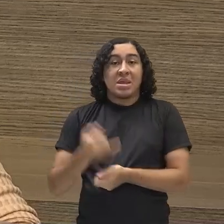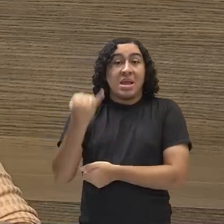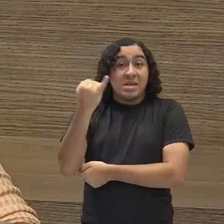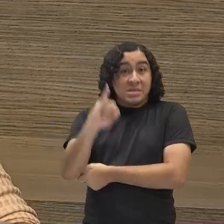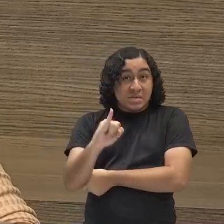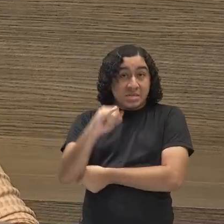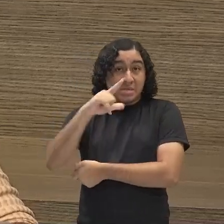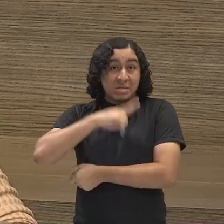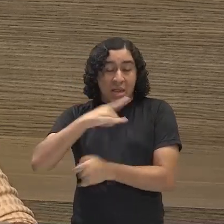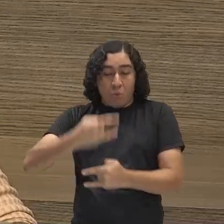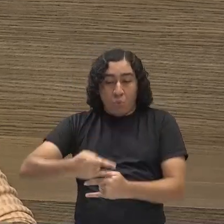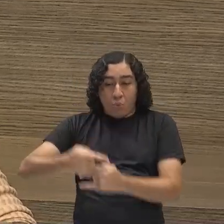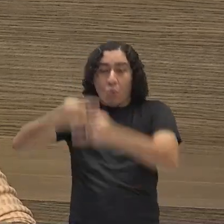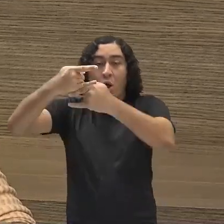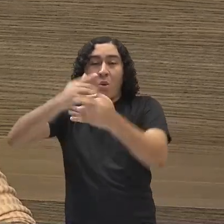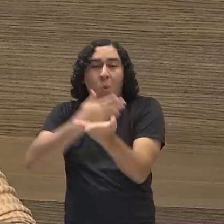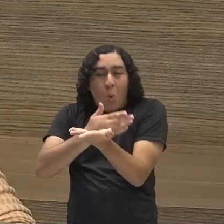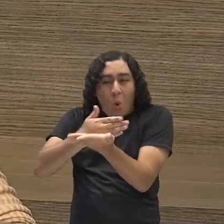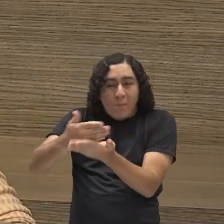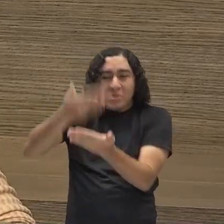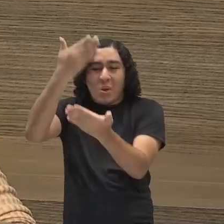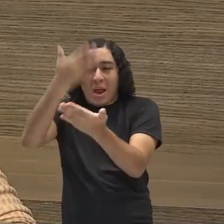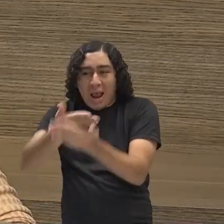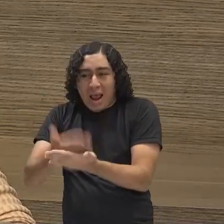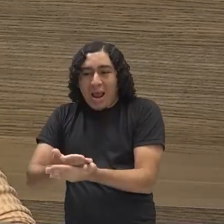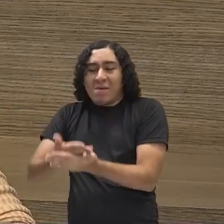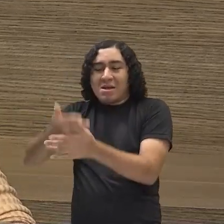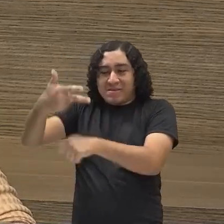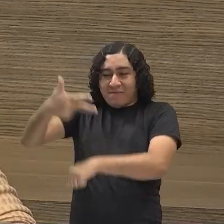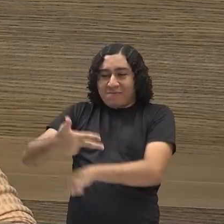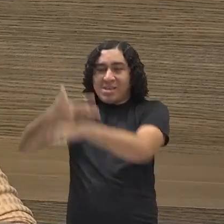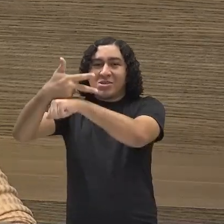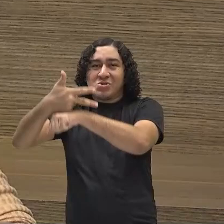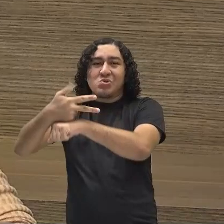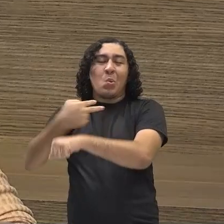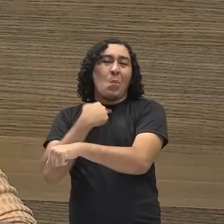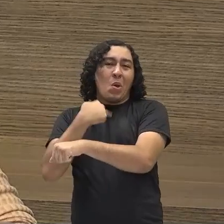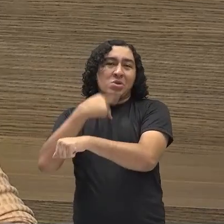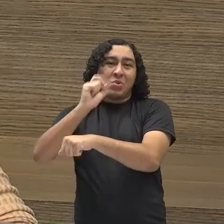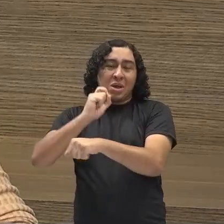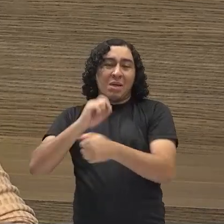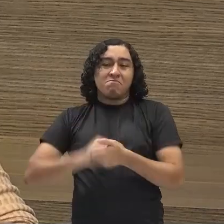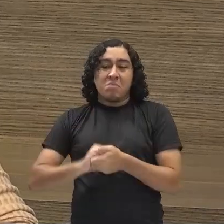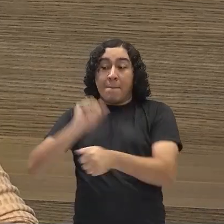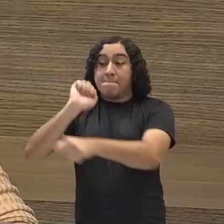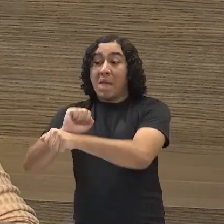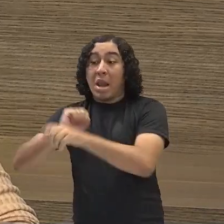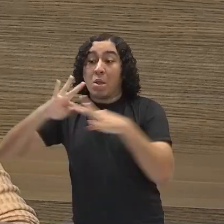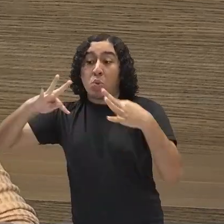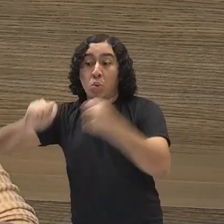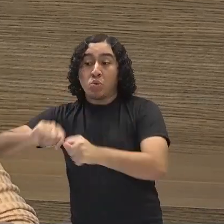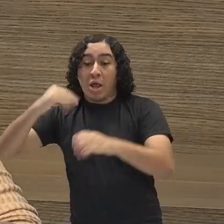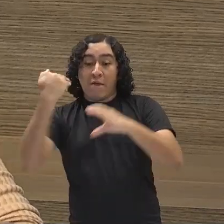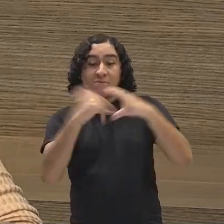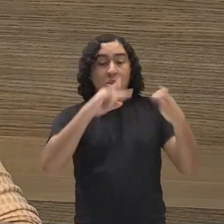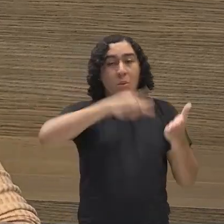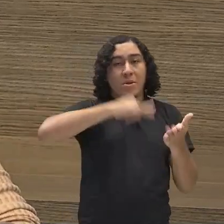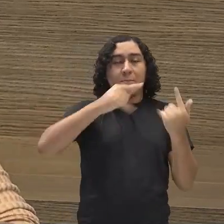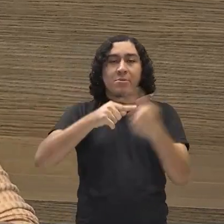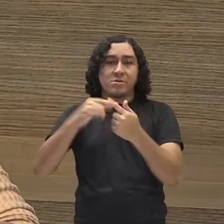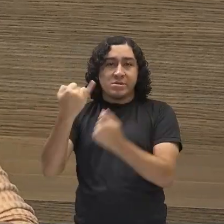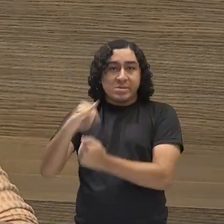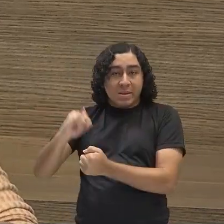no ar, a gente não pode tirar a transmissão para enviar o material para você. Porque se eu parar a